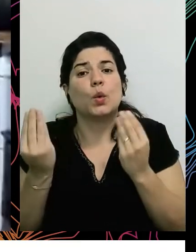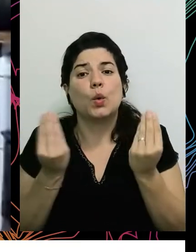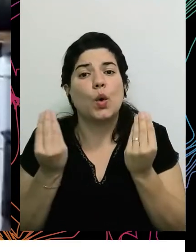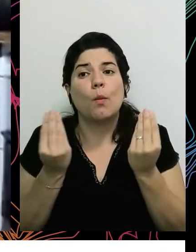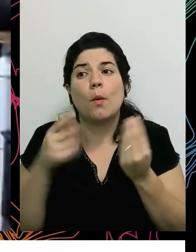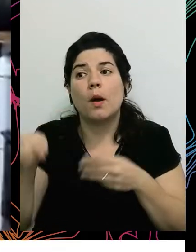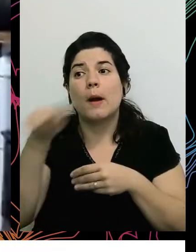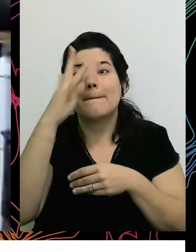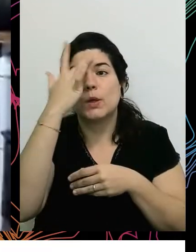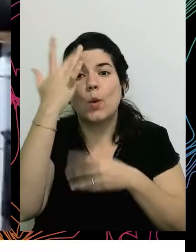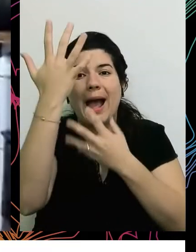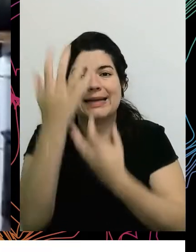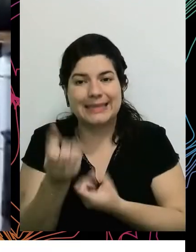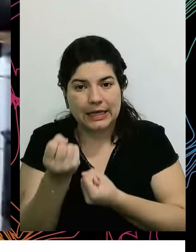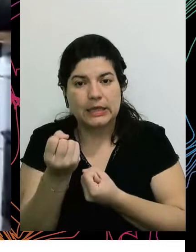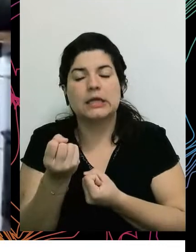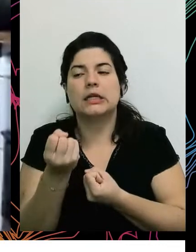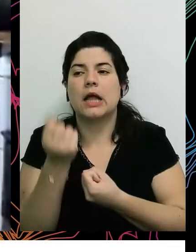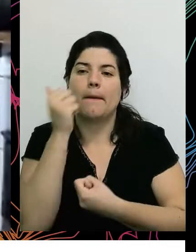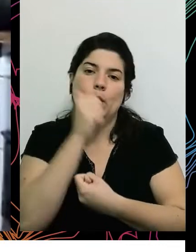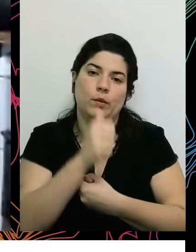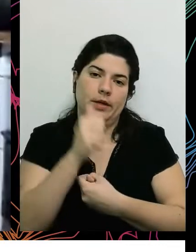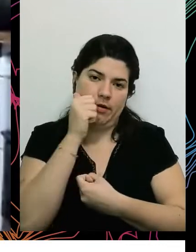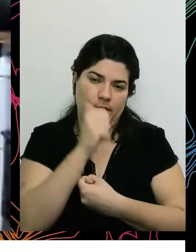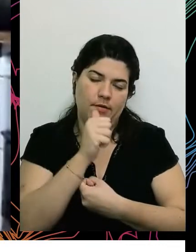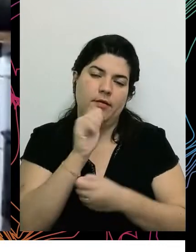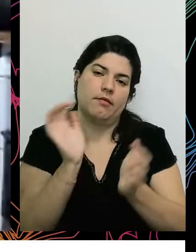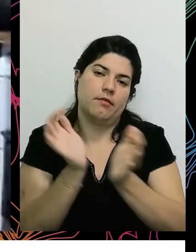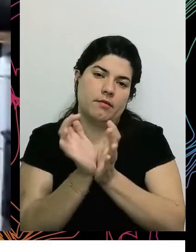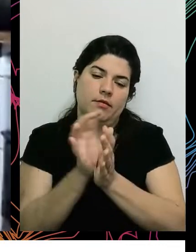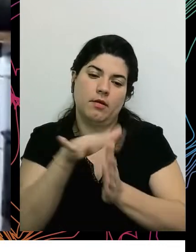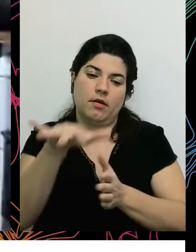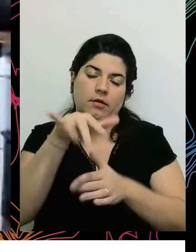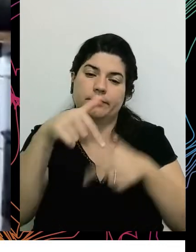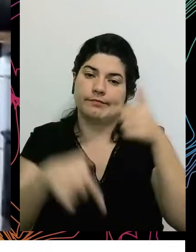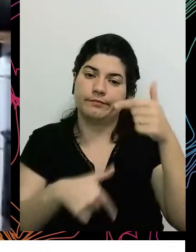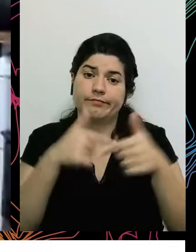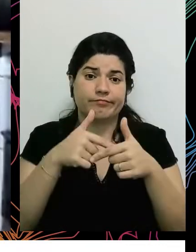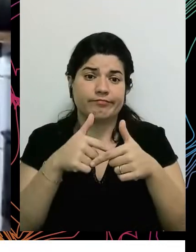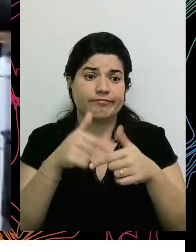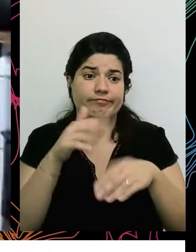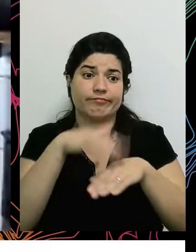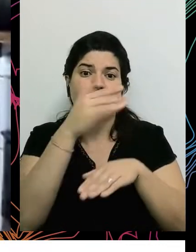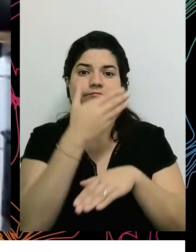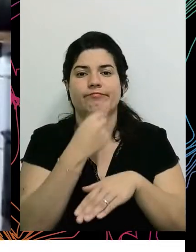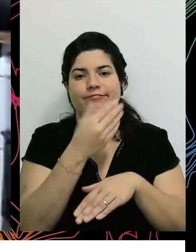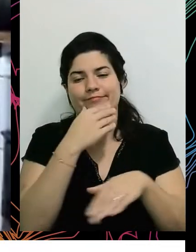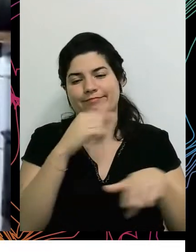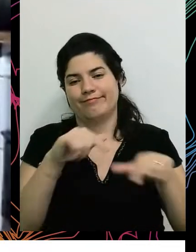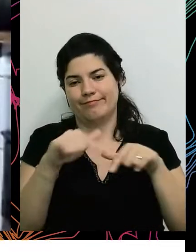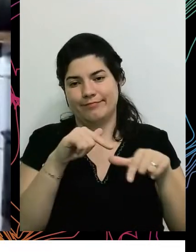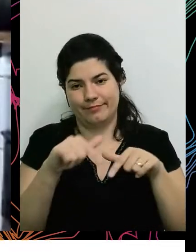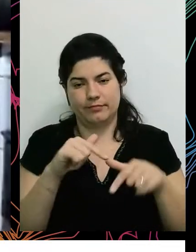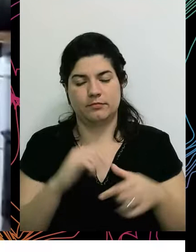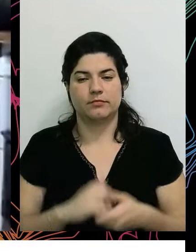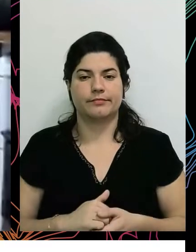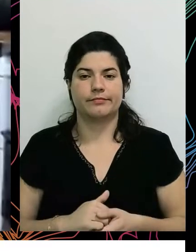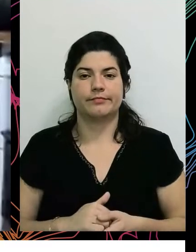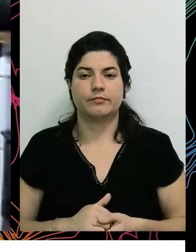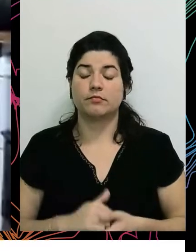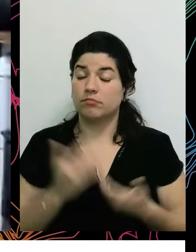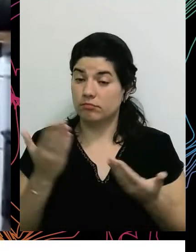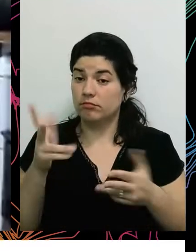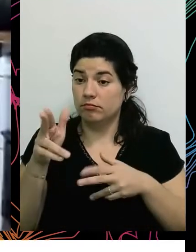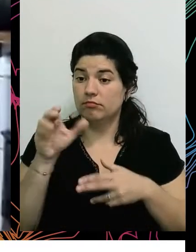aceitação das mulheres, né, num ambiente que até então era só masculino. Como a Cristina